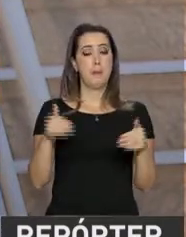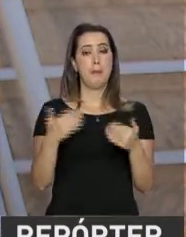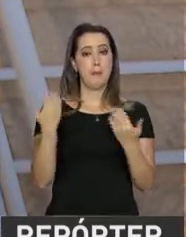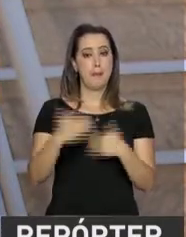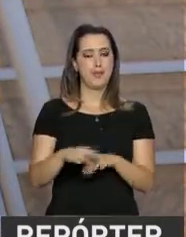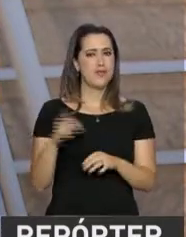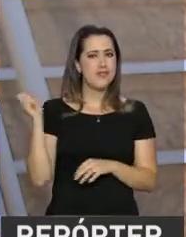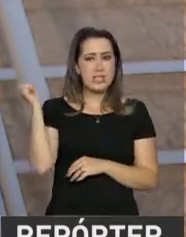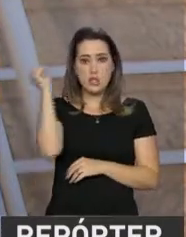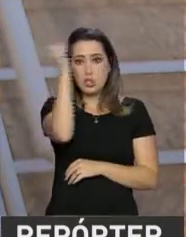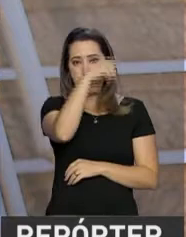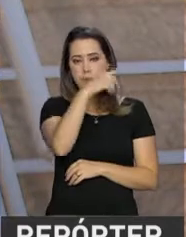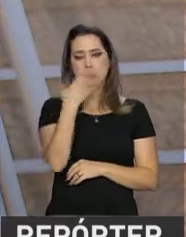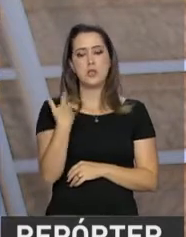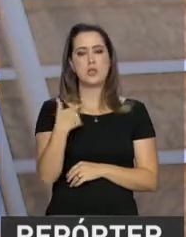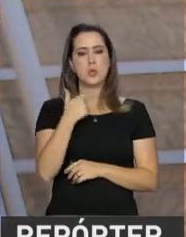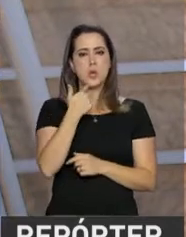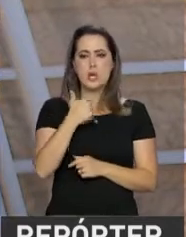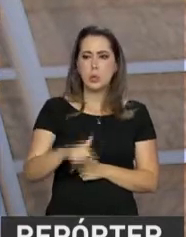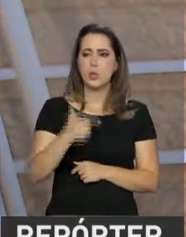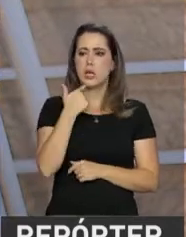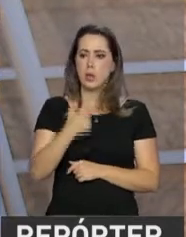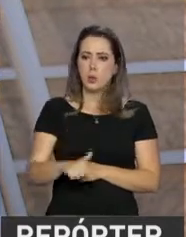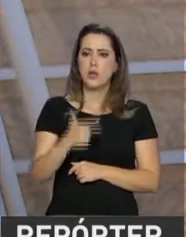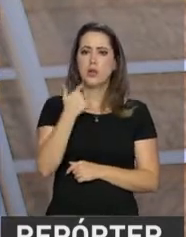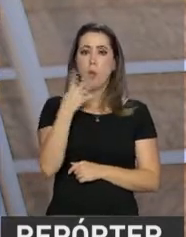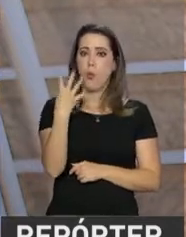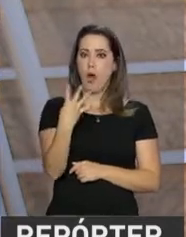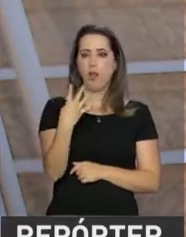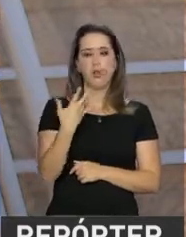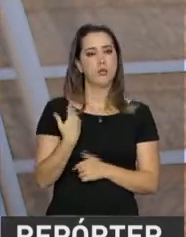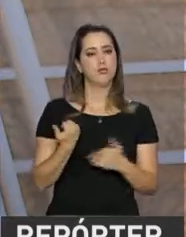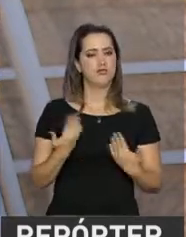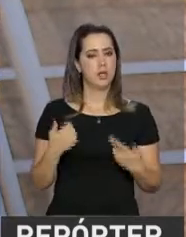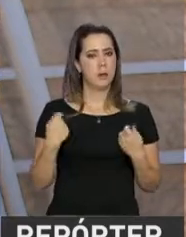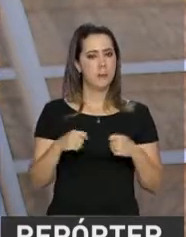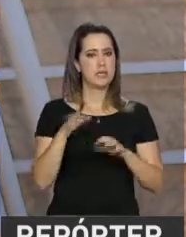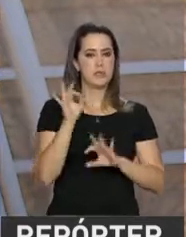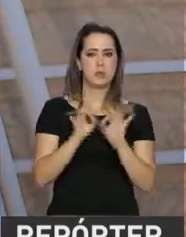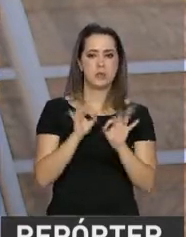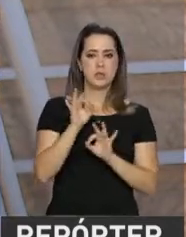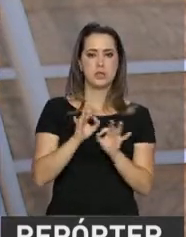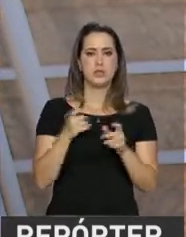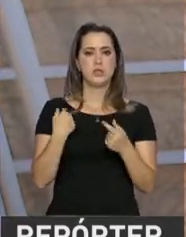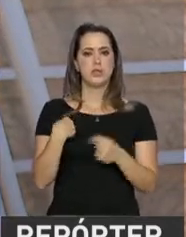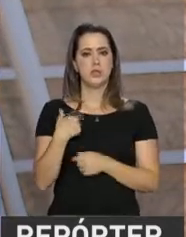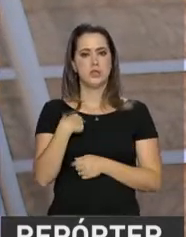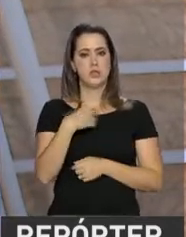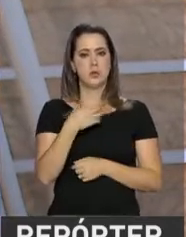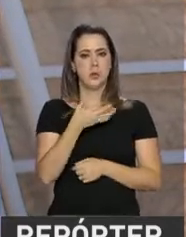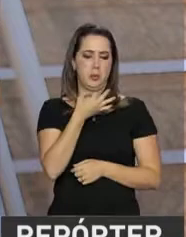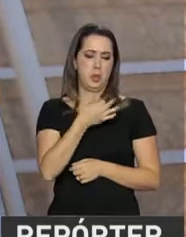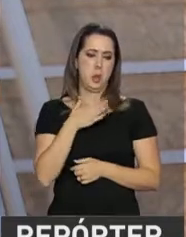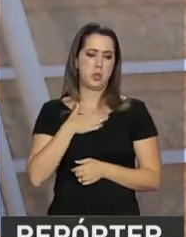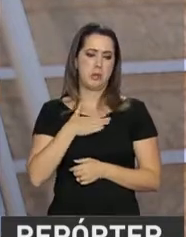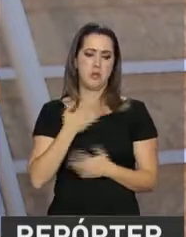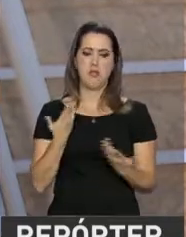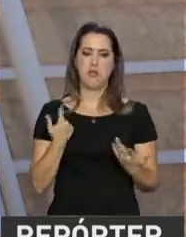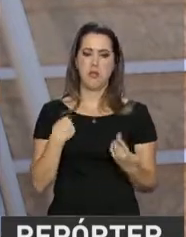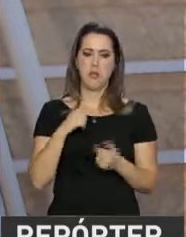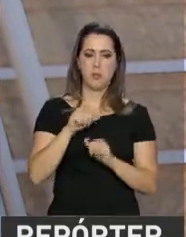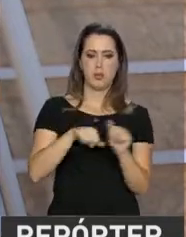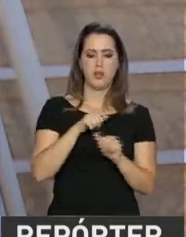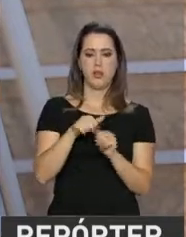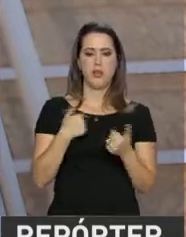idiomas. Então, eu tive que lapidar tudo aquilo que eu já sabia, eu achava que sabia e tinha que